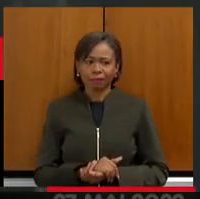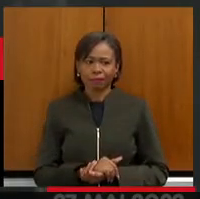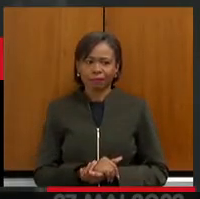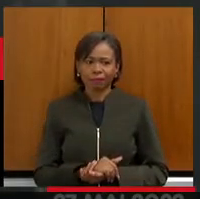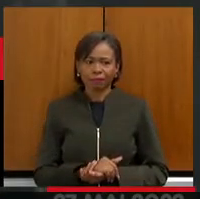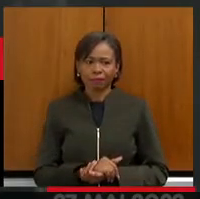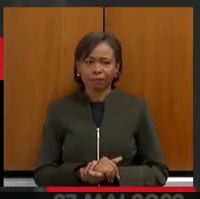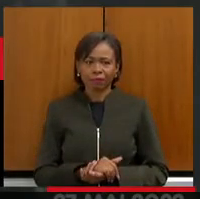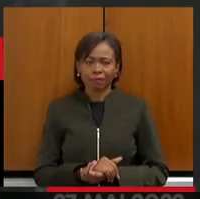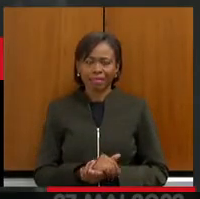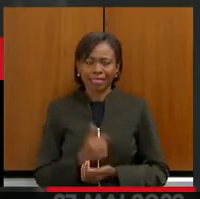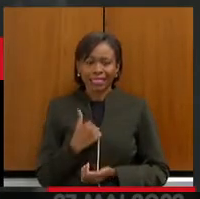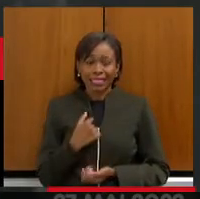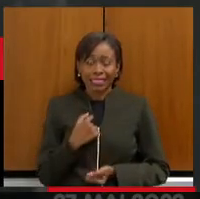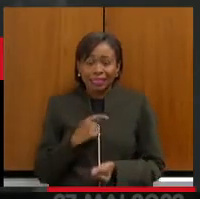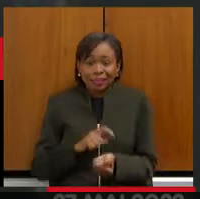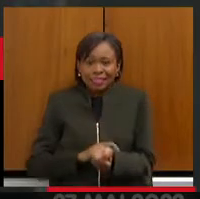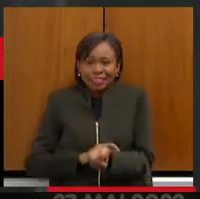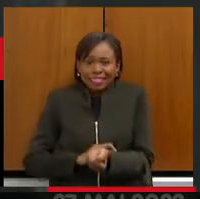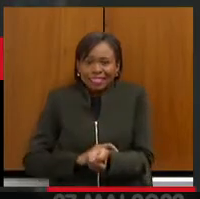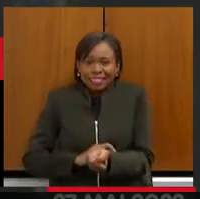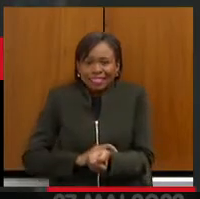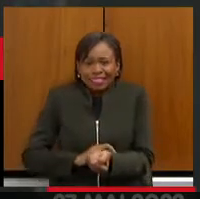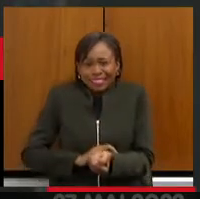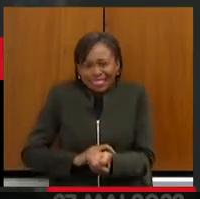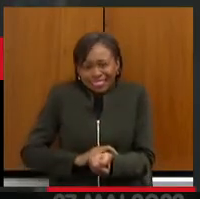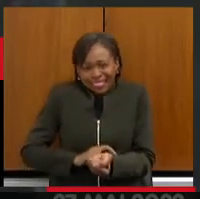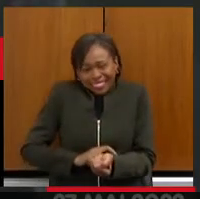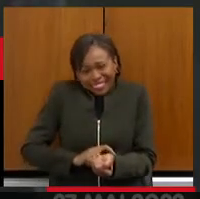eu estou bastante nervosa jeito